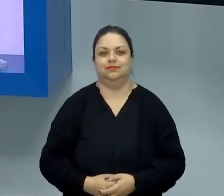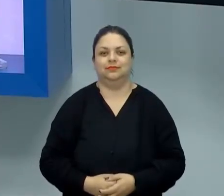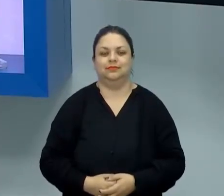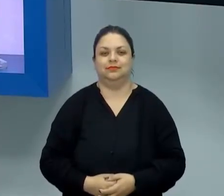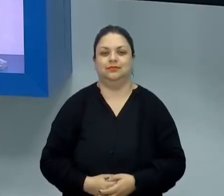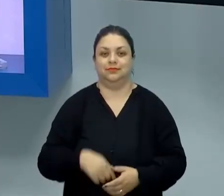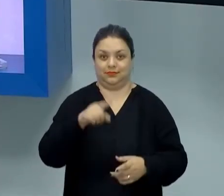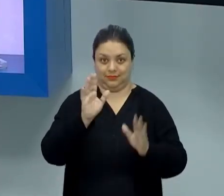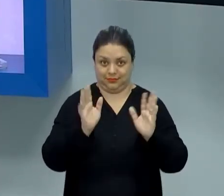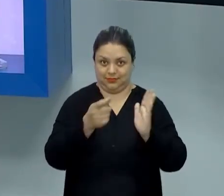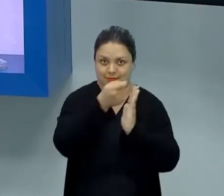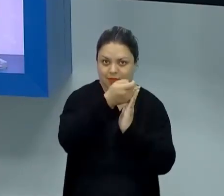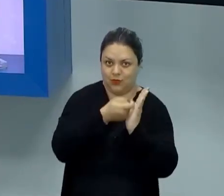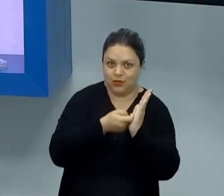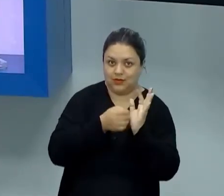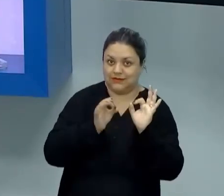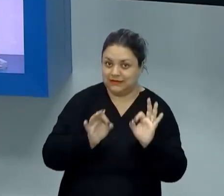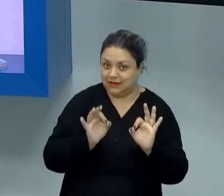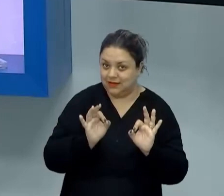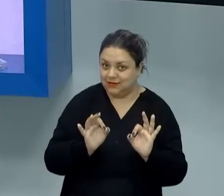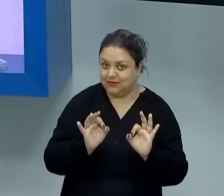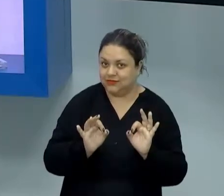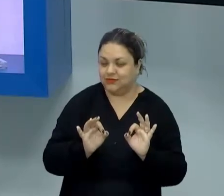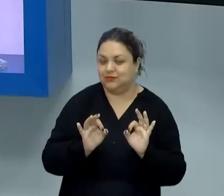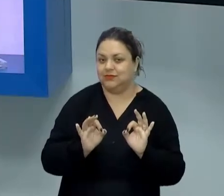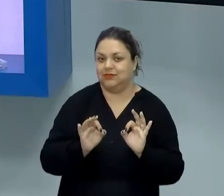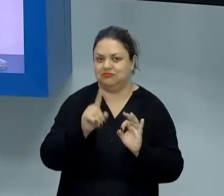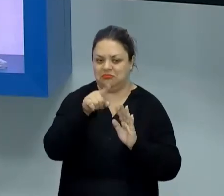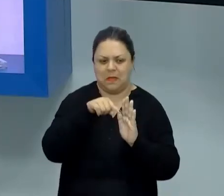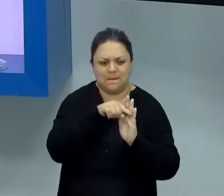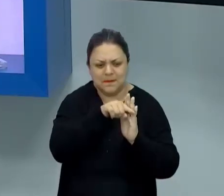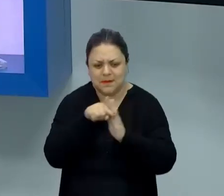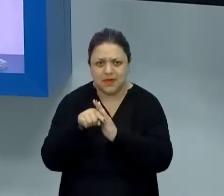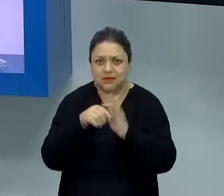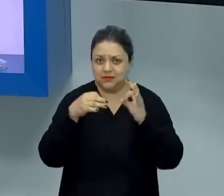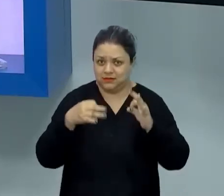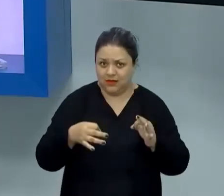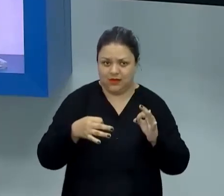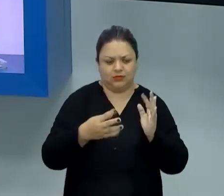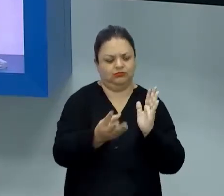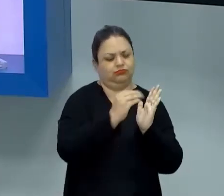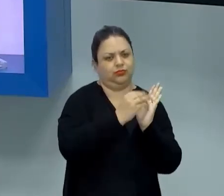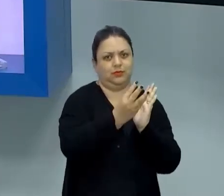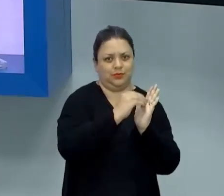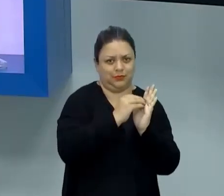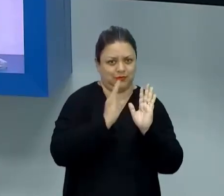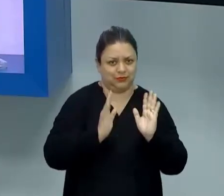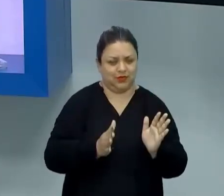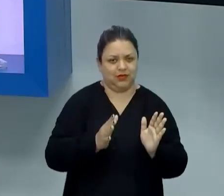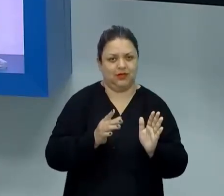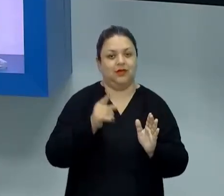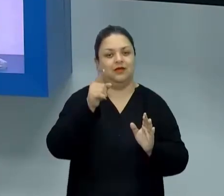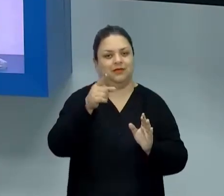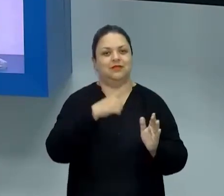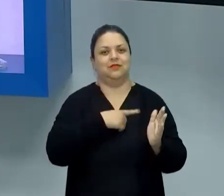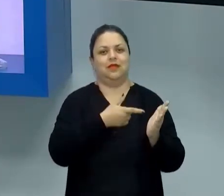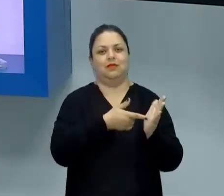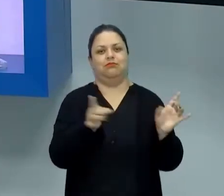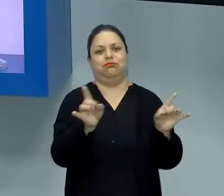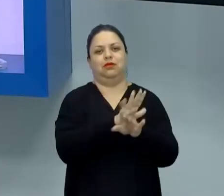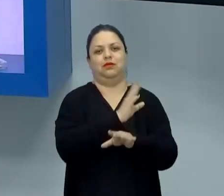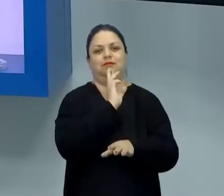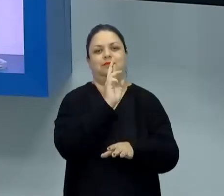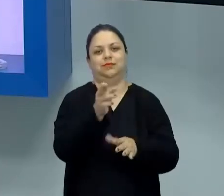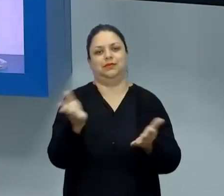vocês anotaram direitinho, se fizeram aí uma boa pesquisa para falar sobre os materiais cerâmicos, vocês têm a resposta aí